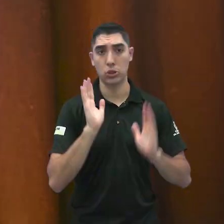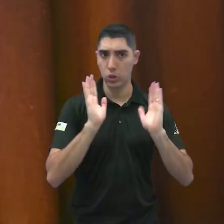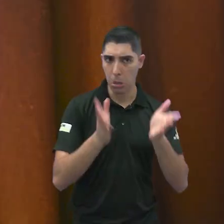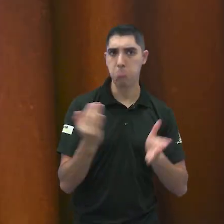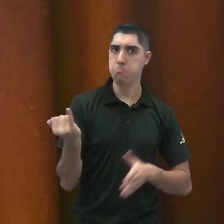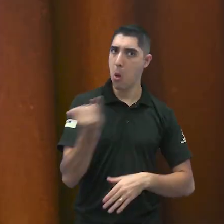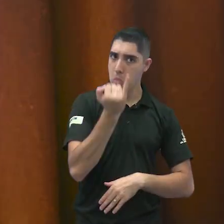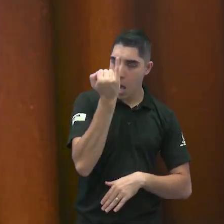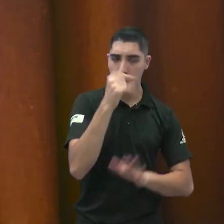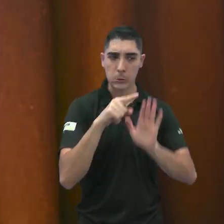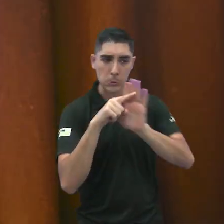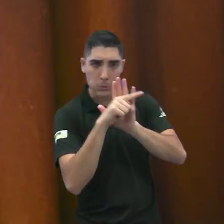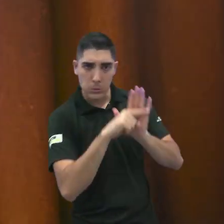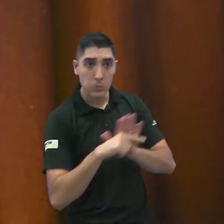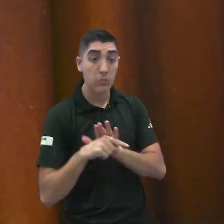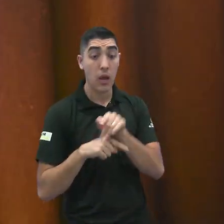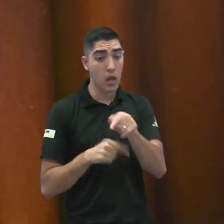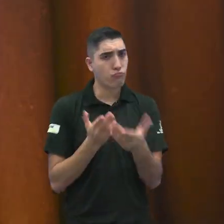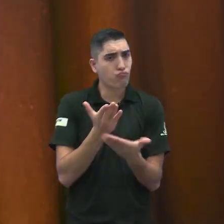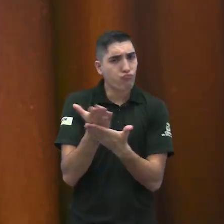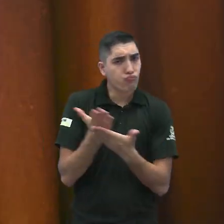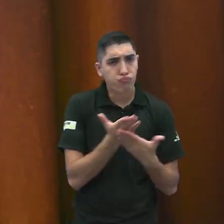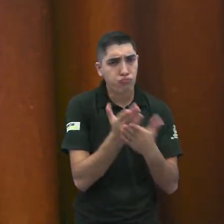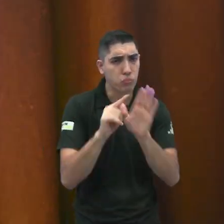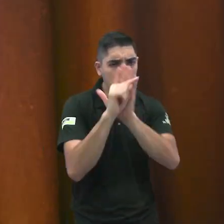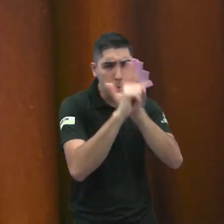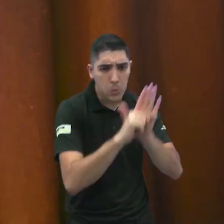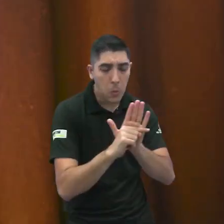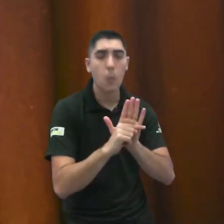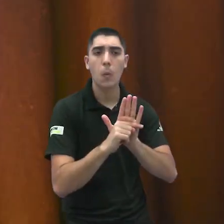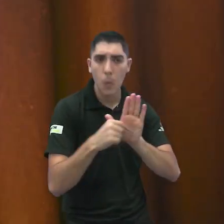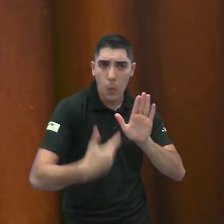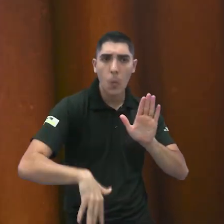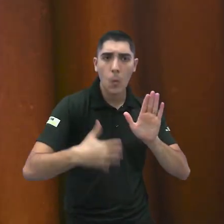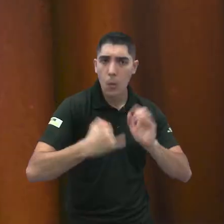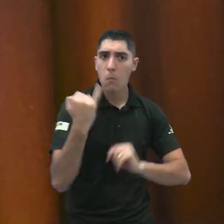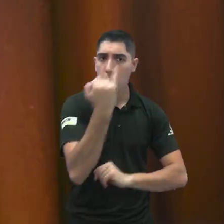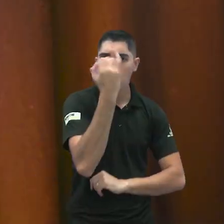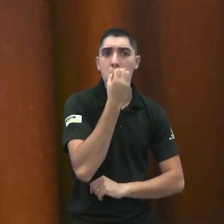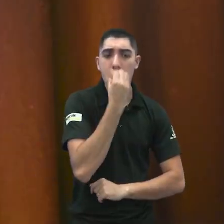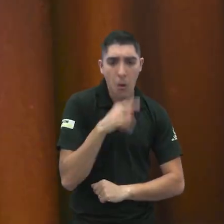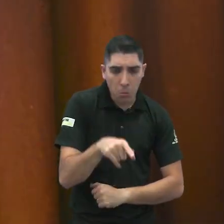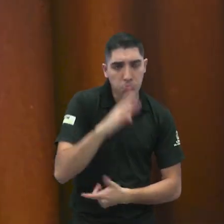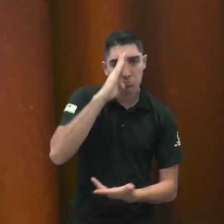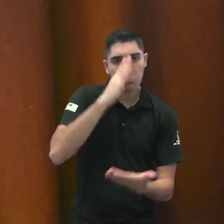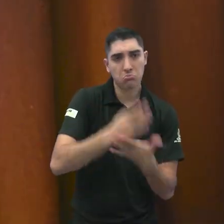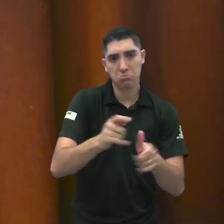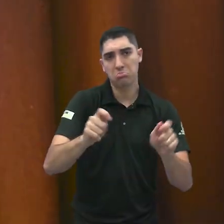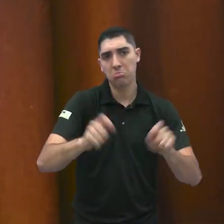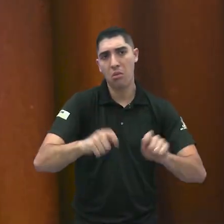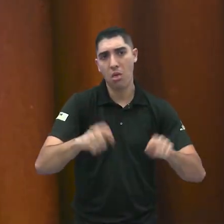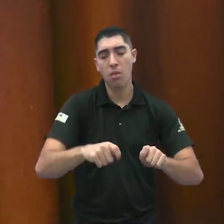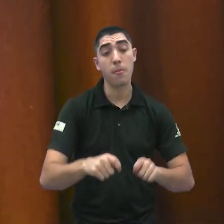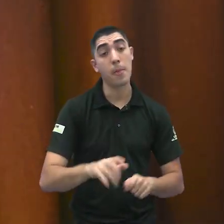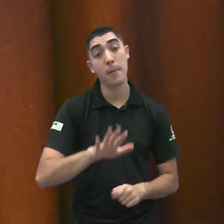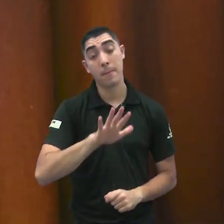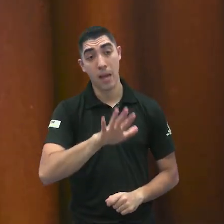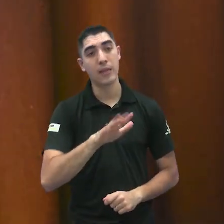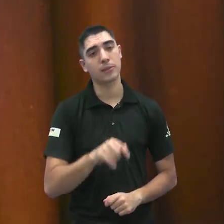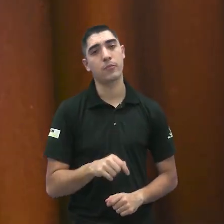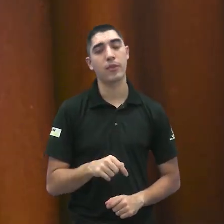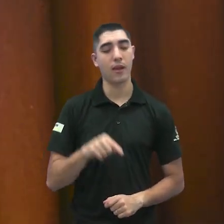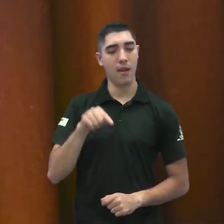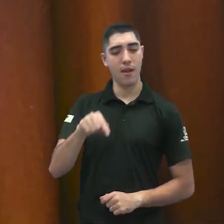teve uma relevância, os estudos se mostraram bastante significativos e confiáveis,